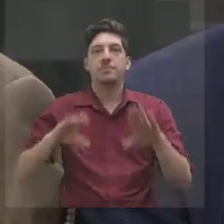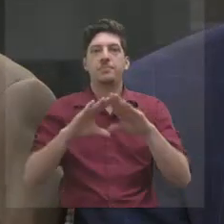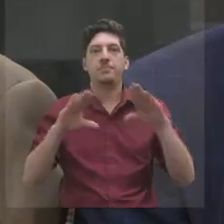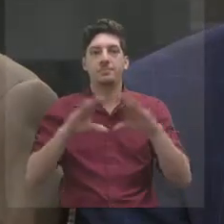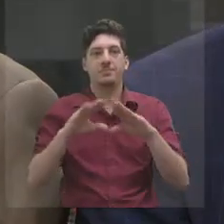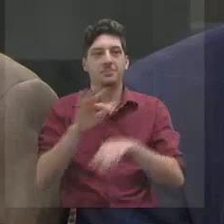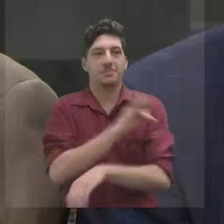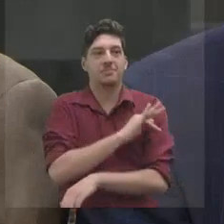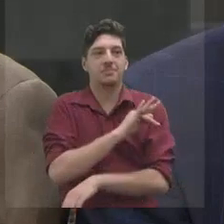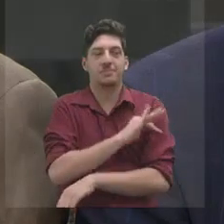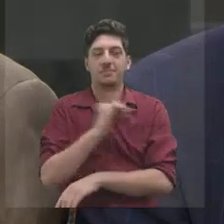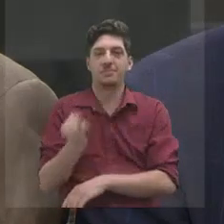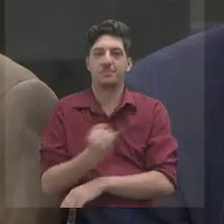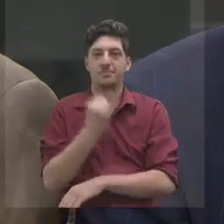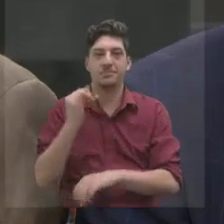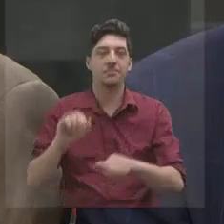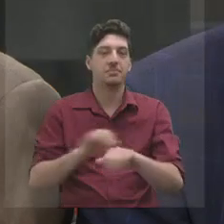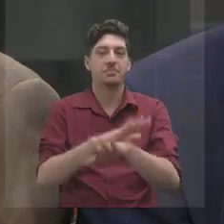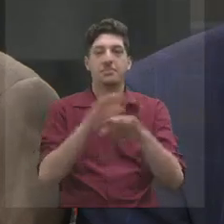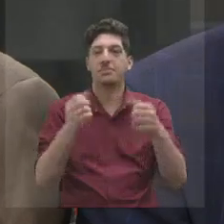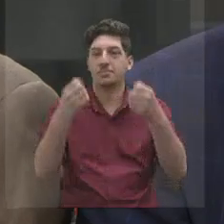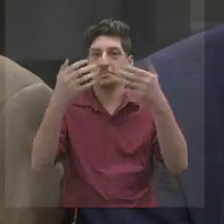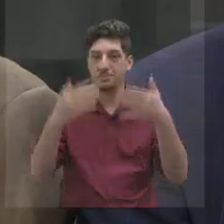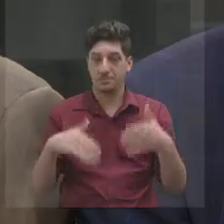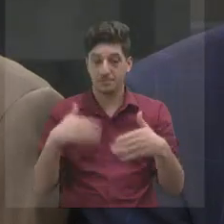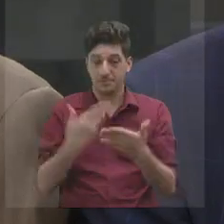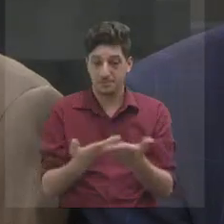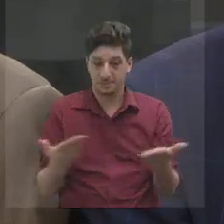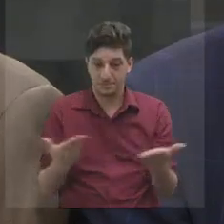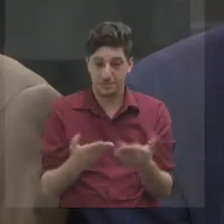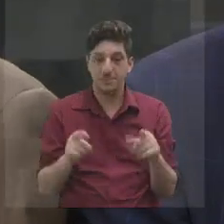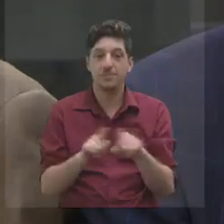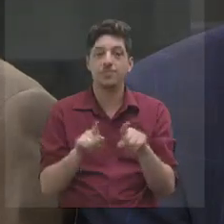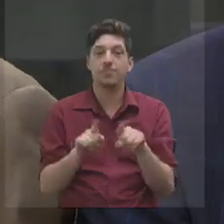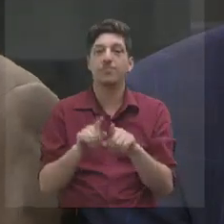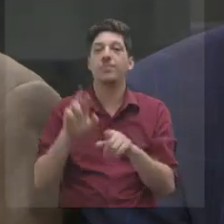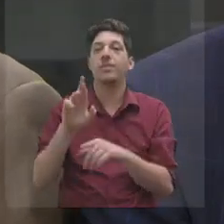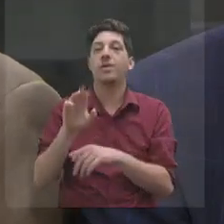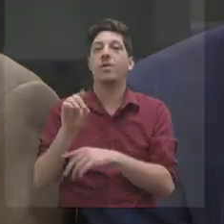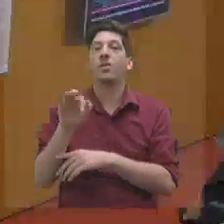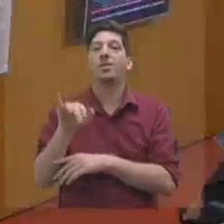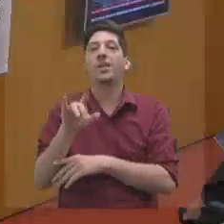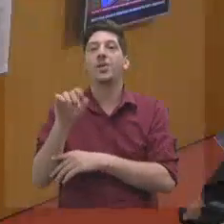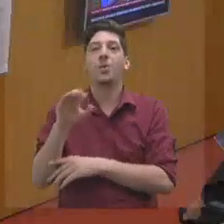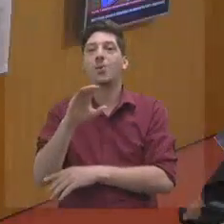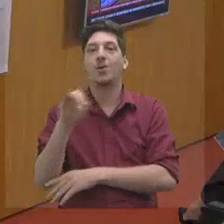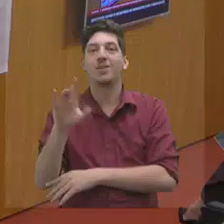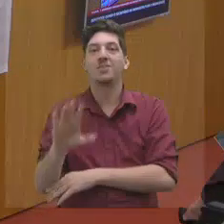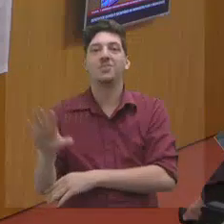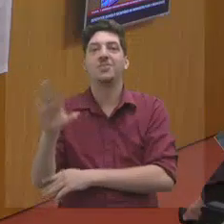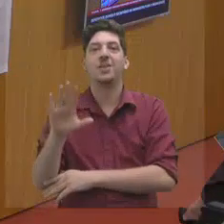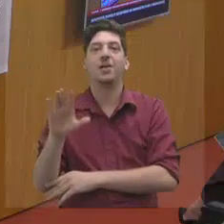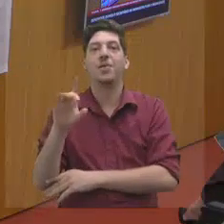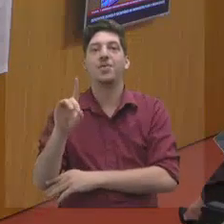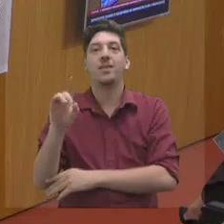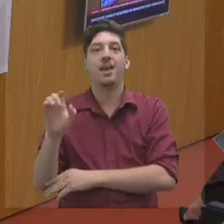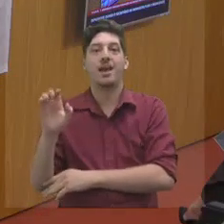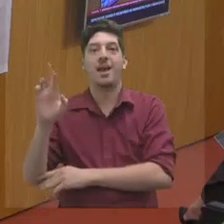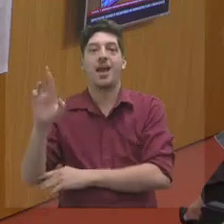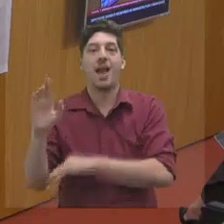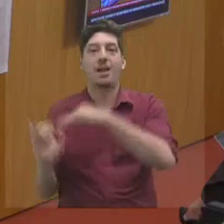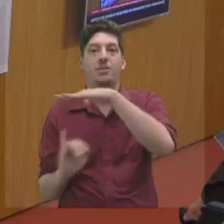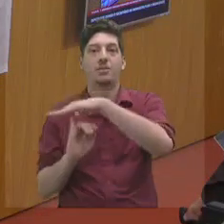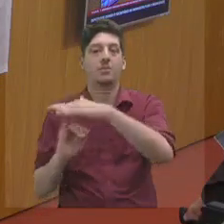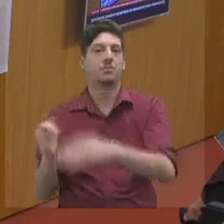os esclarecimentos trazidos até aqui ao Rodrigo Presidente é o na coordenador-geral aí do Dr esse órgão tão importante